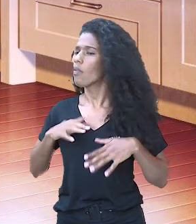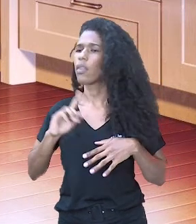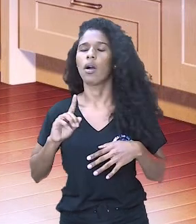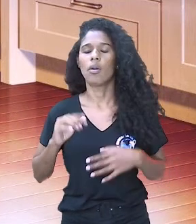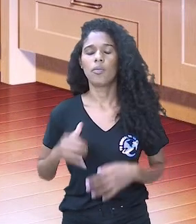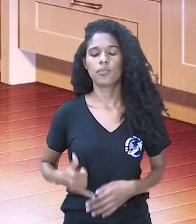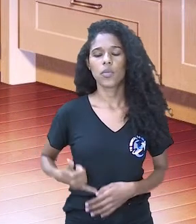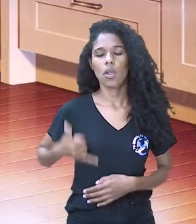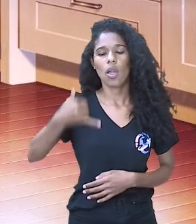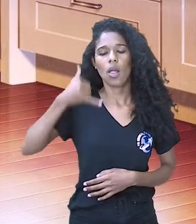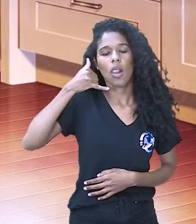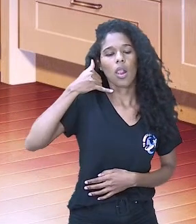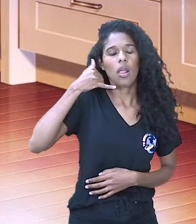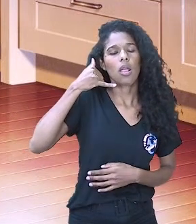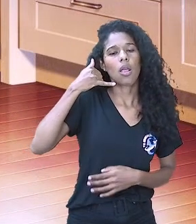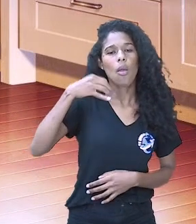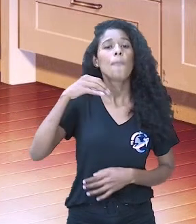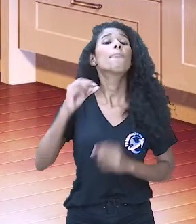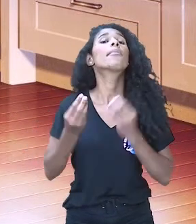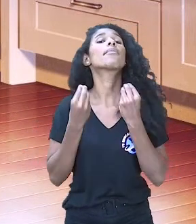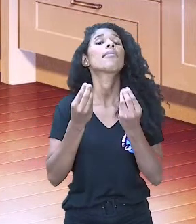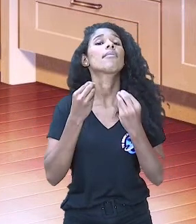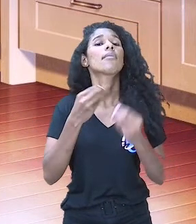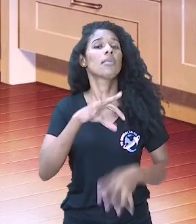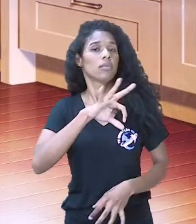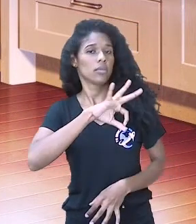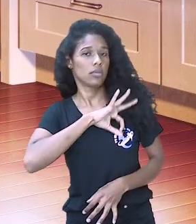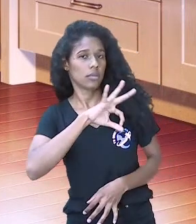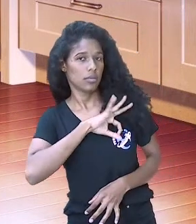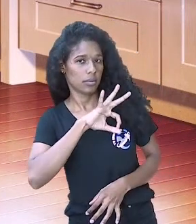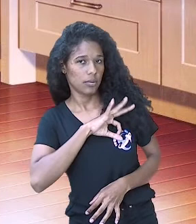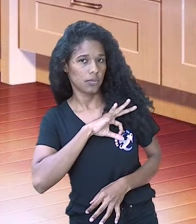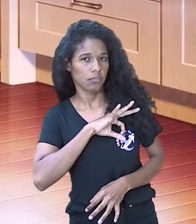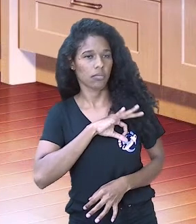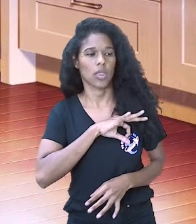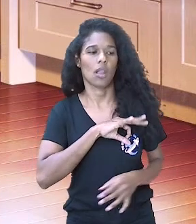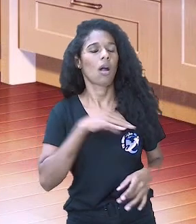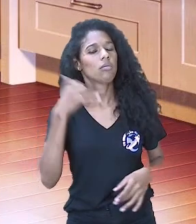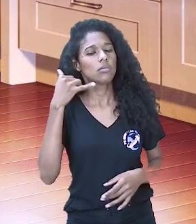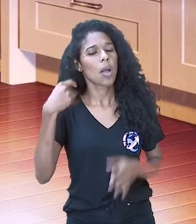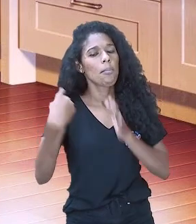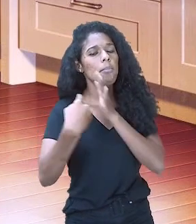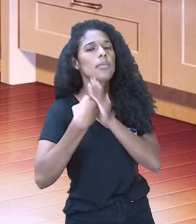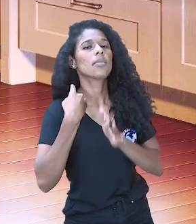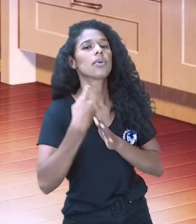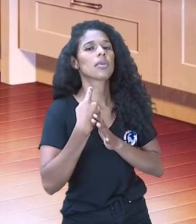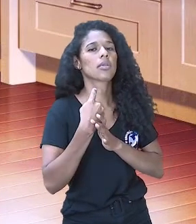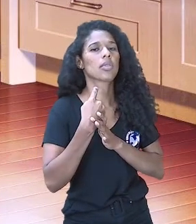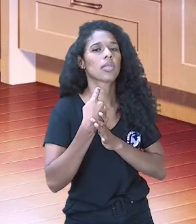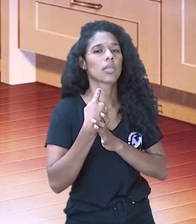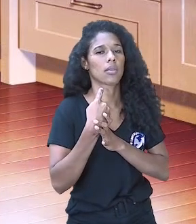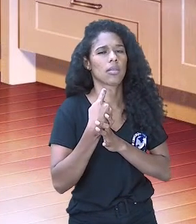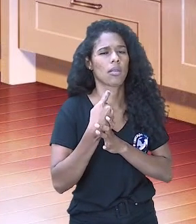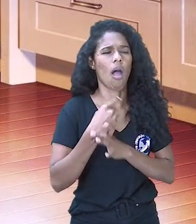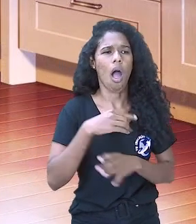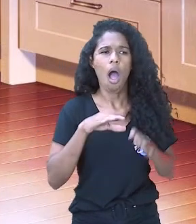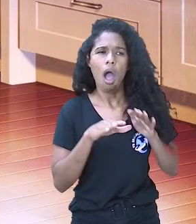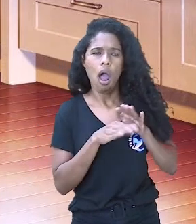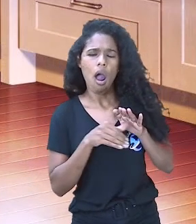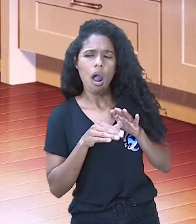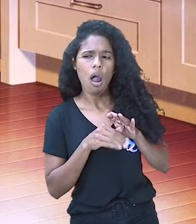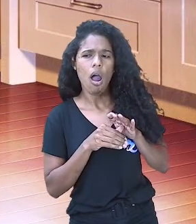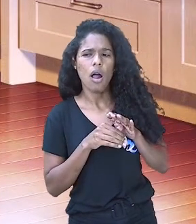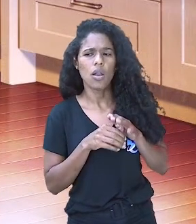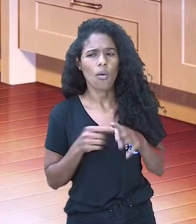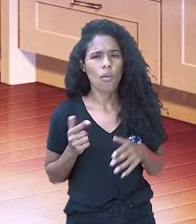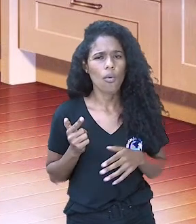estava armado ou se já estava no interior da casa. Esclareci que não e disseram que não havia nenhuma